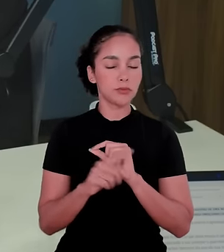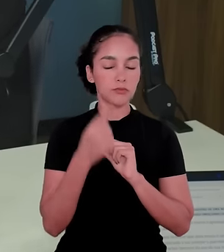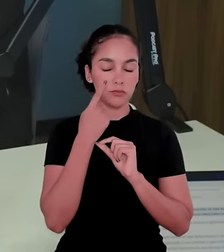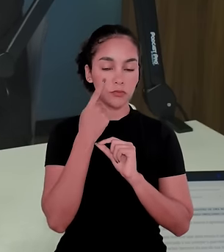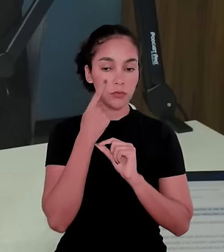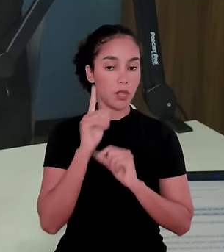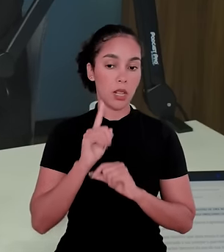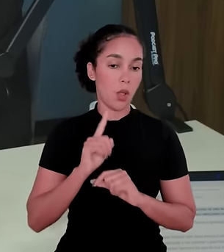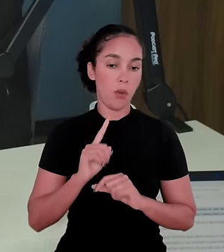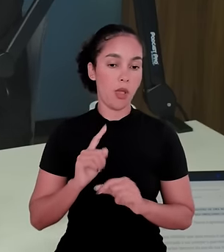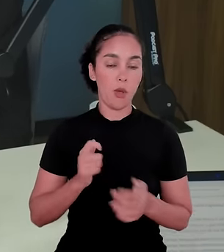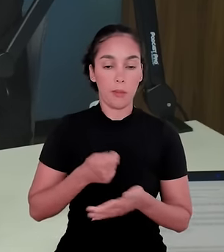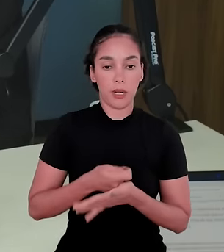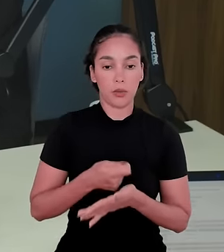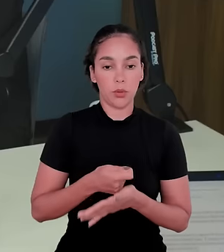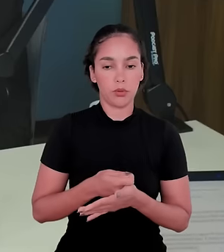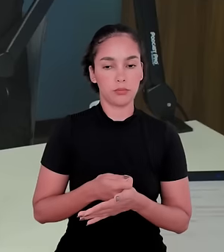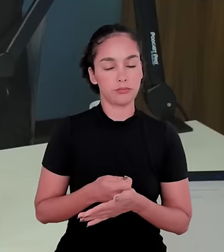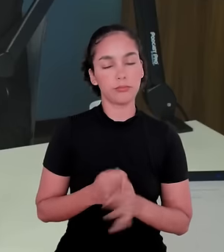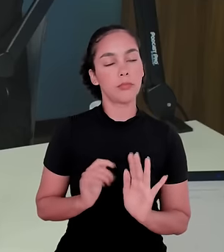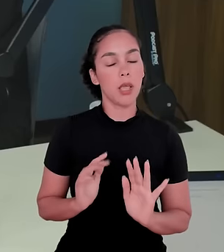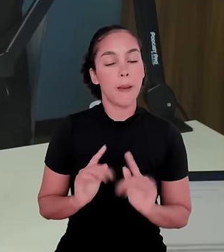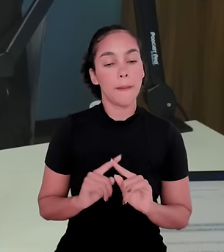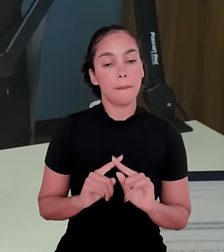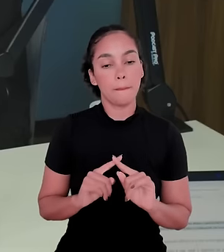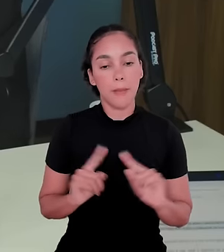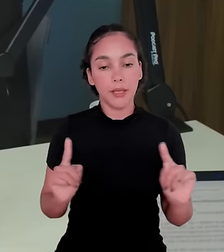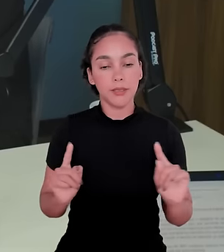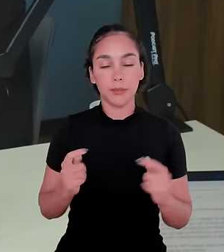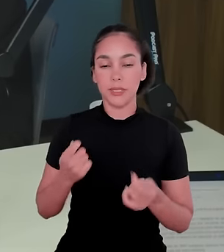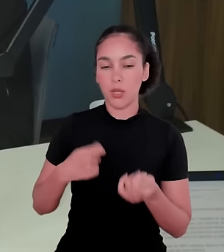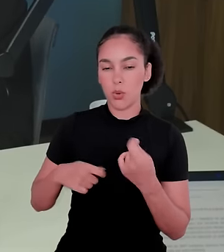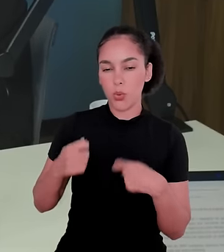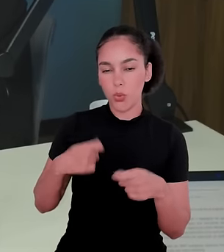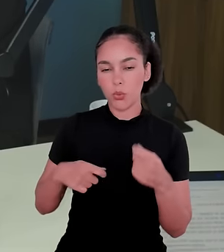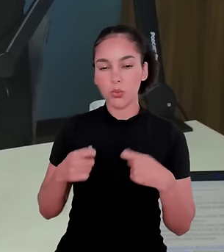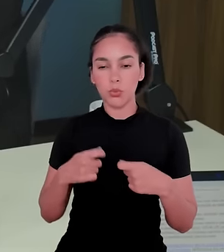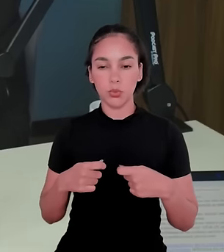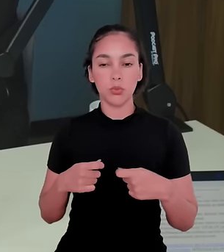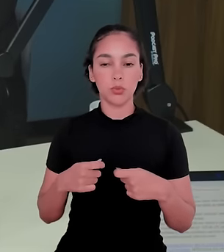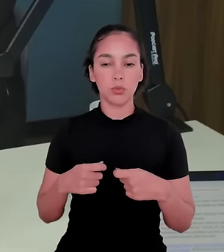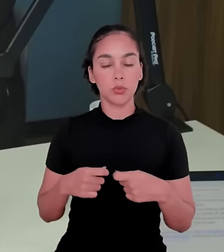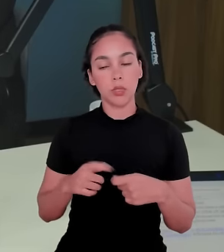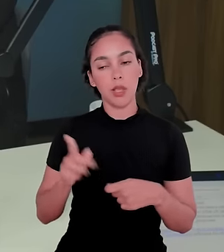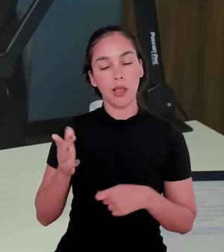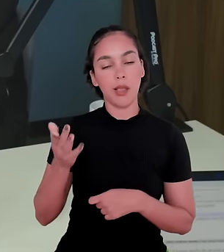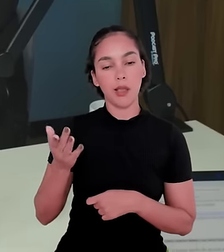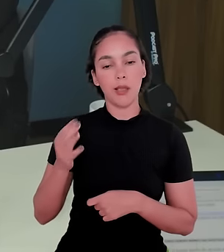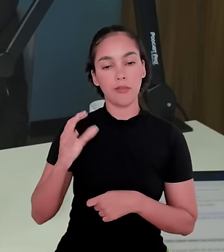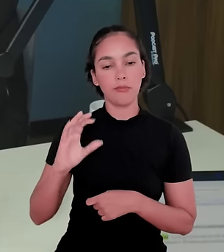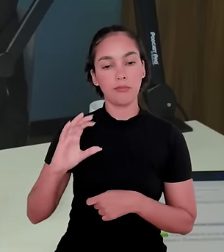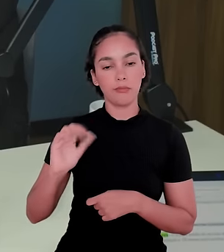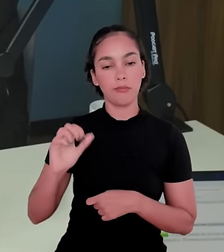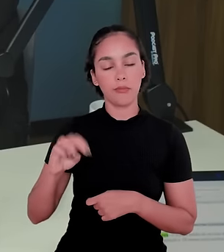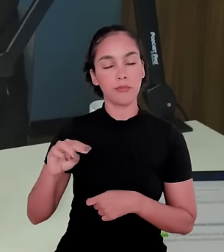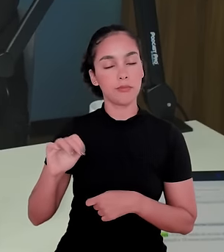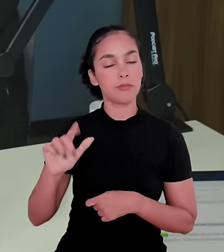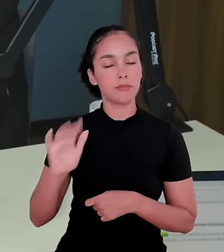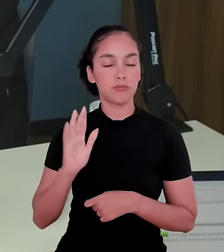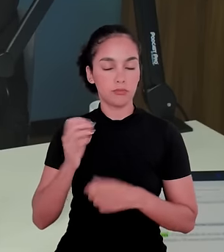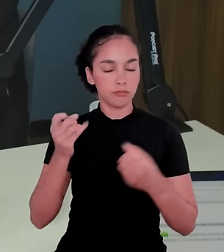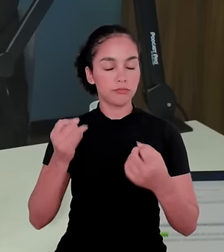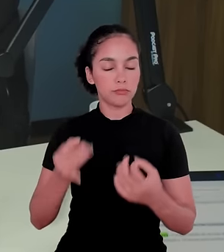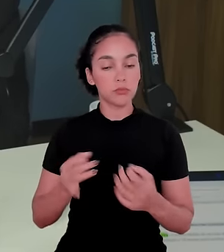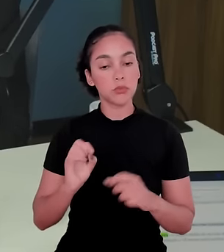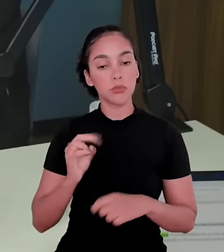é obrigatório Claro que não mas para negócio né pro modelo de negócio como a Camila falou ou quando